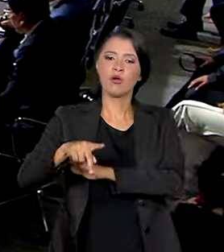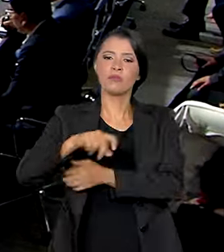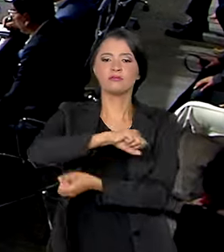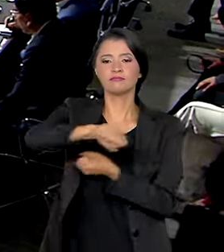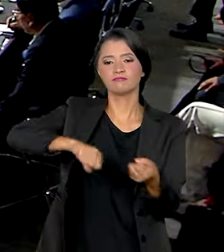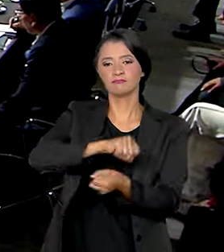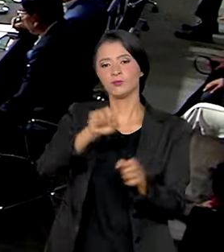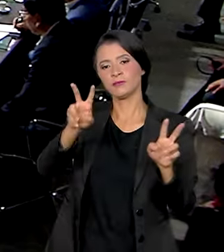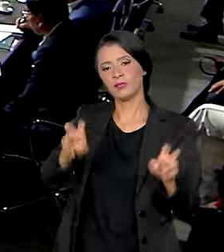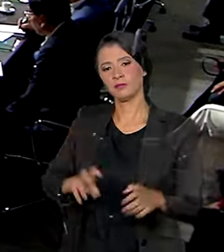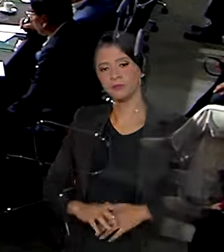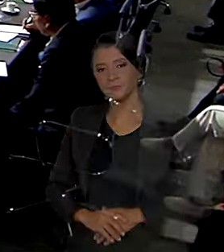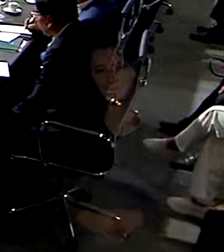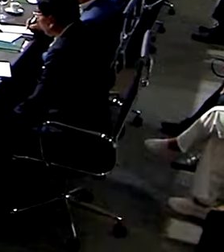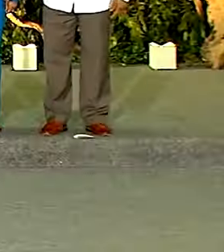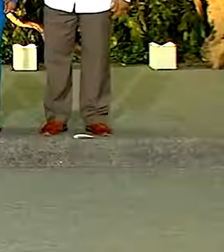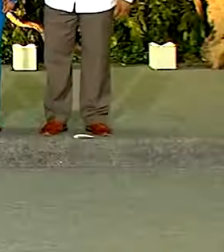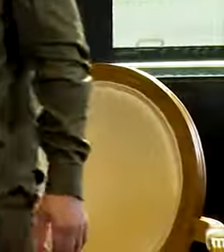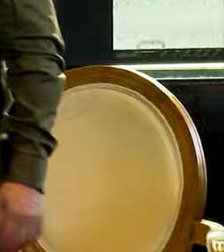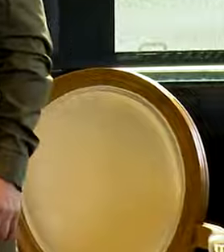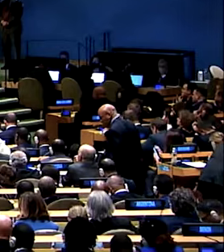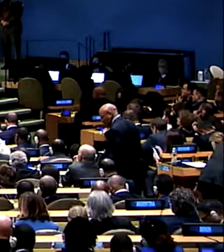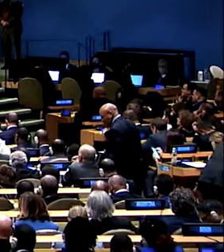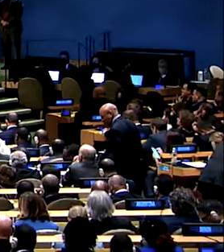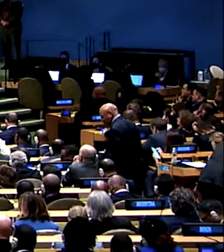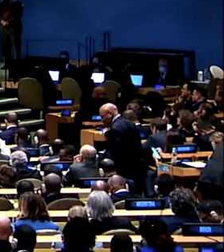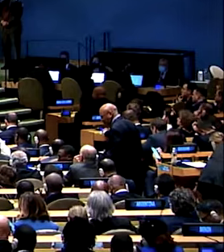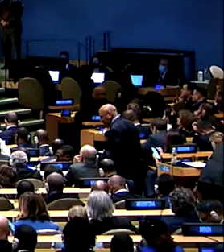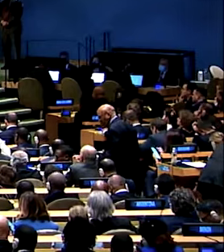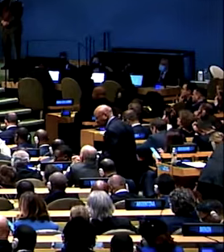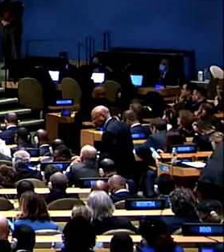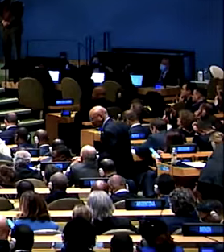da sustentabilidade.